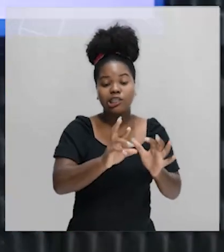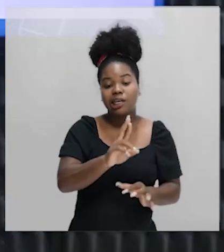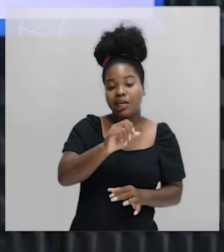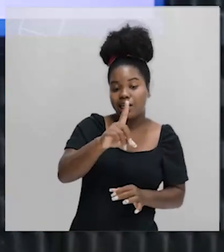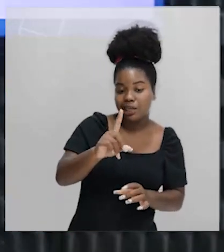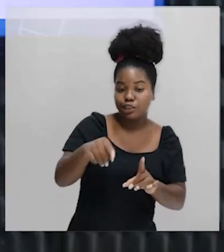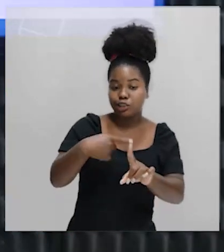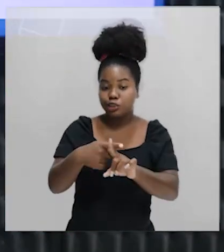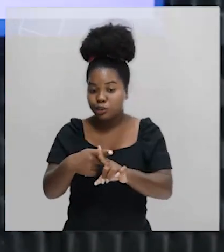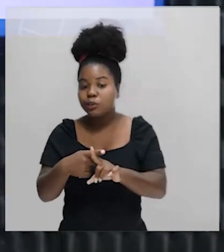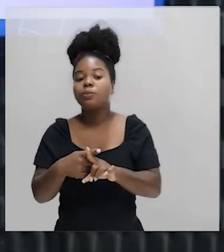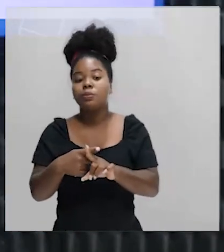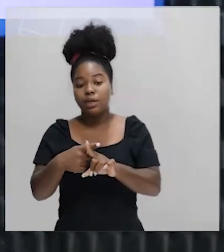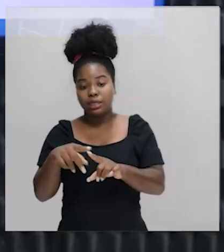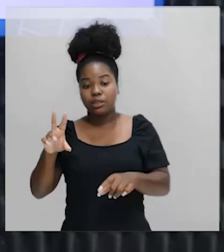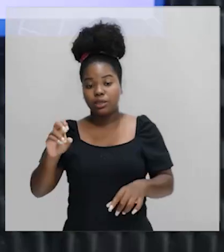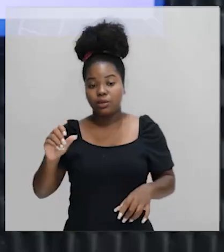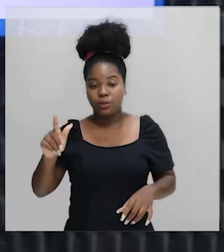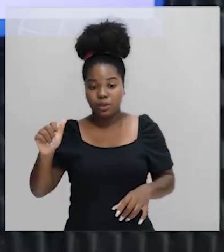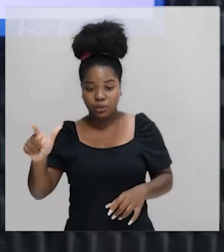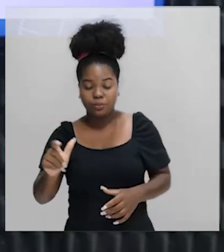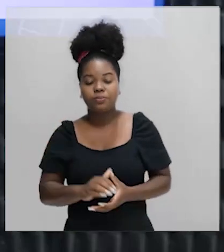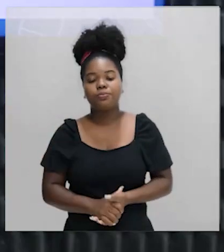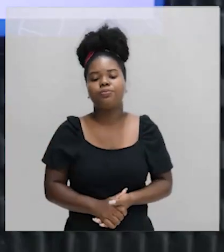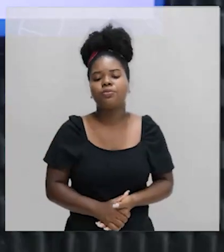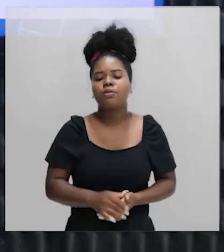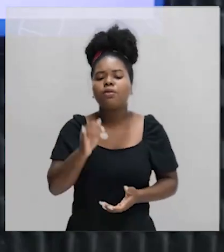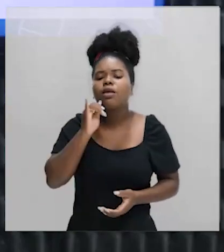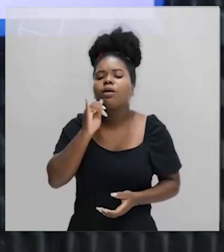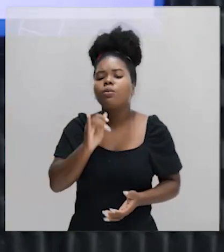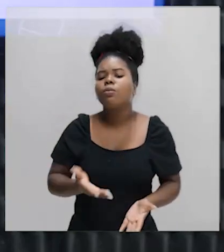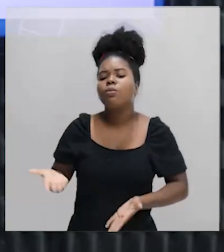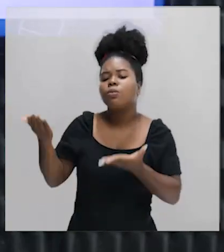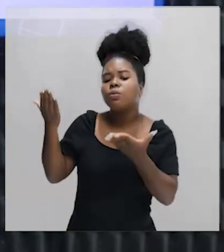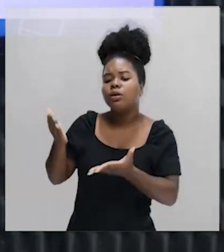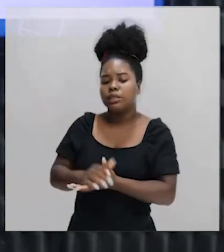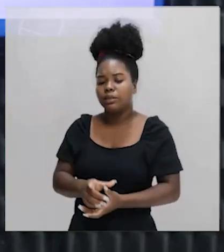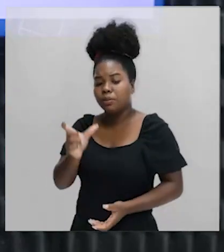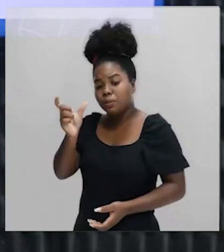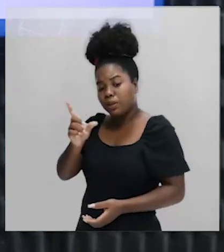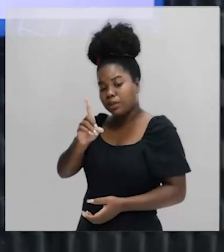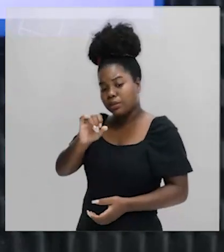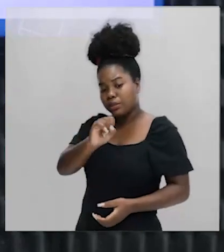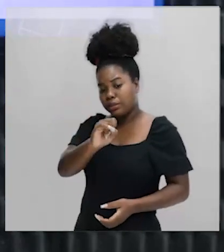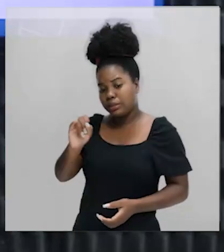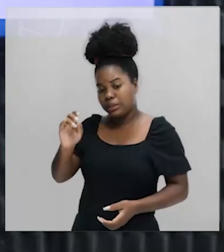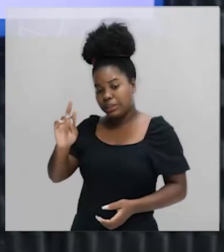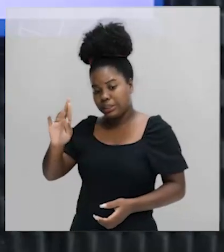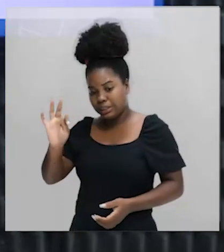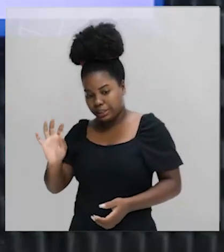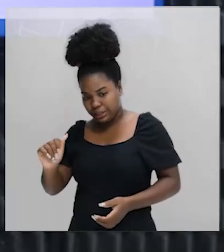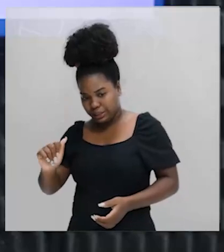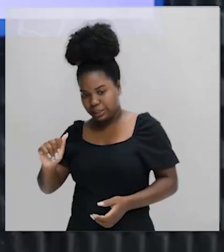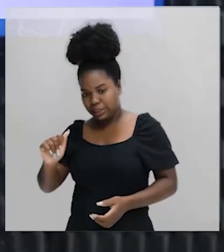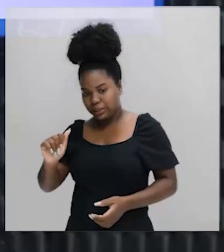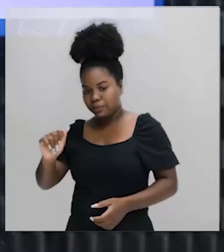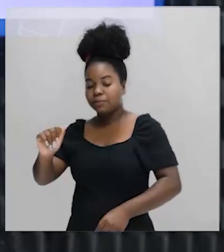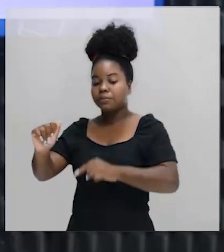a vogal temática. Aqui, por exemplo, né? Dissertar. Disserta seria o